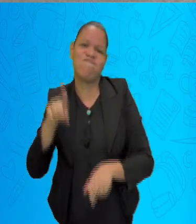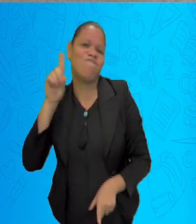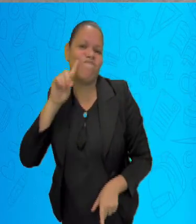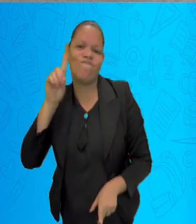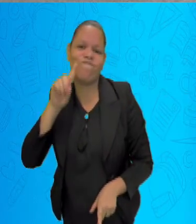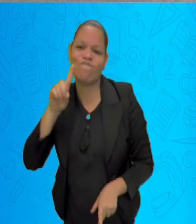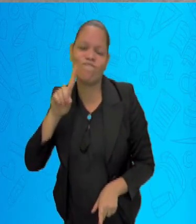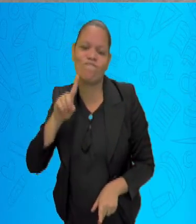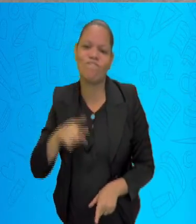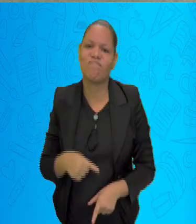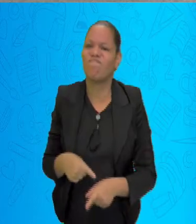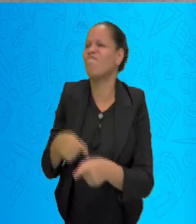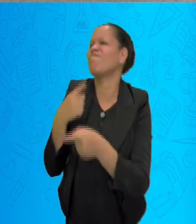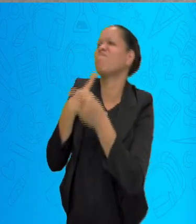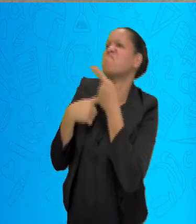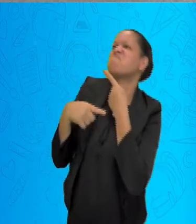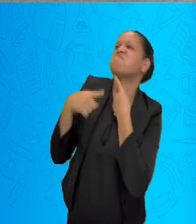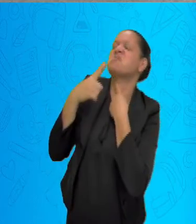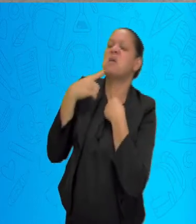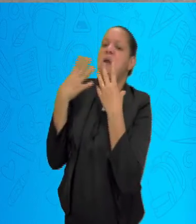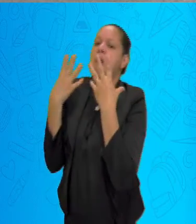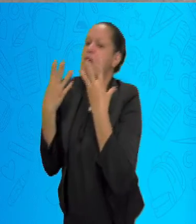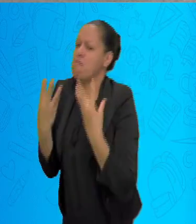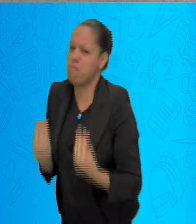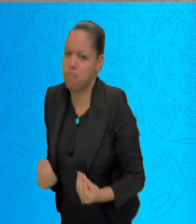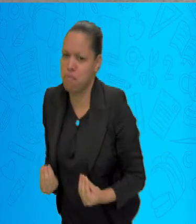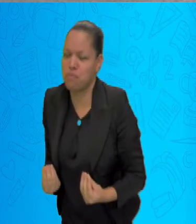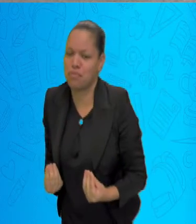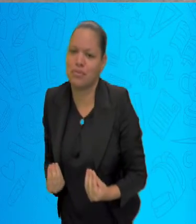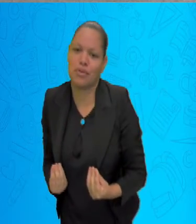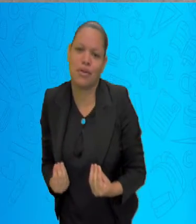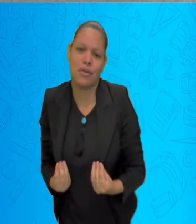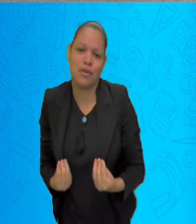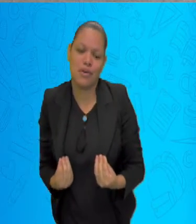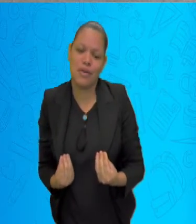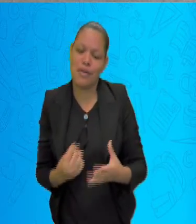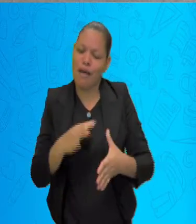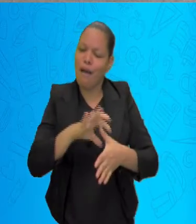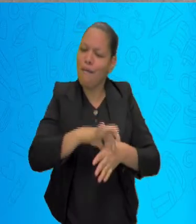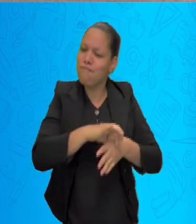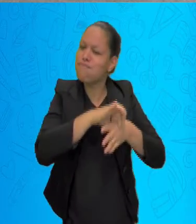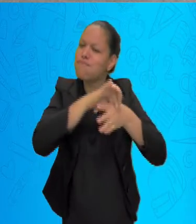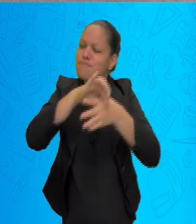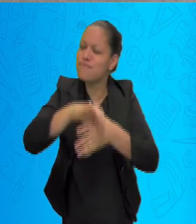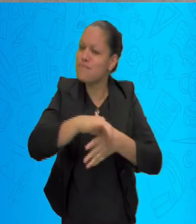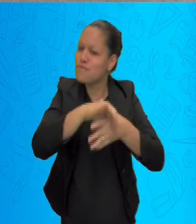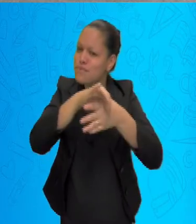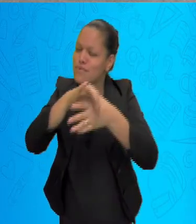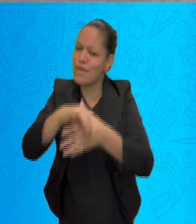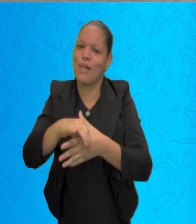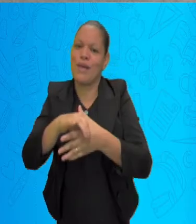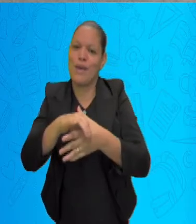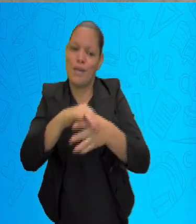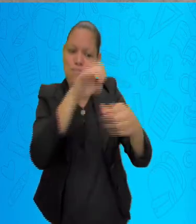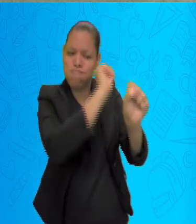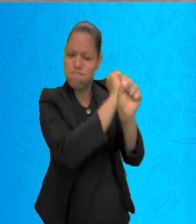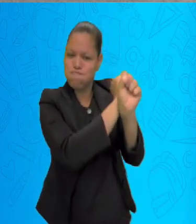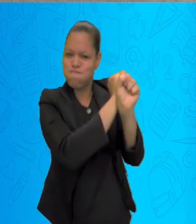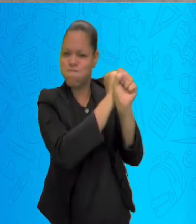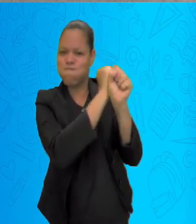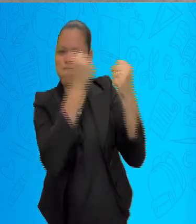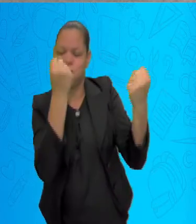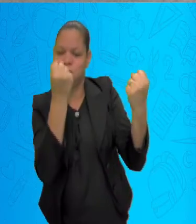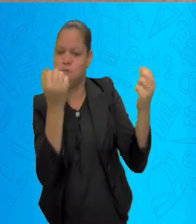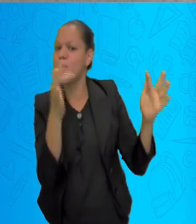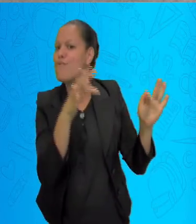Simão Bolívar. Principalmente porque o Brasil defendia a escravidão e no México eles não tinham interesse nenhum,